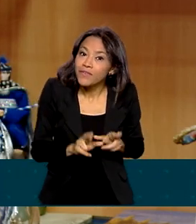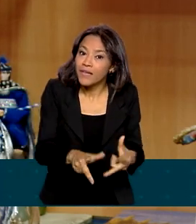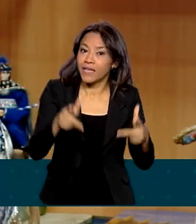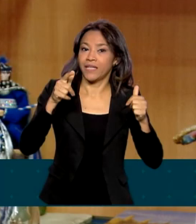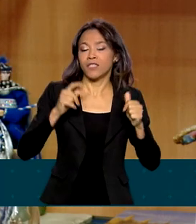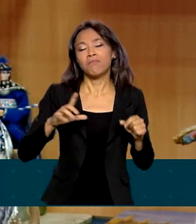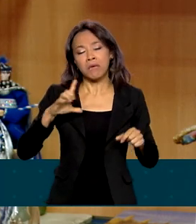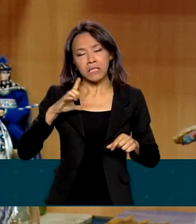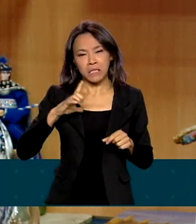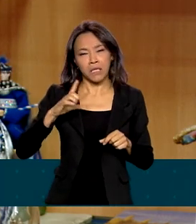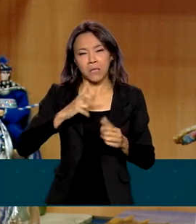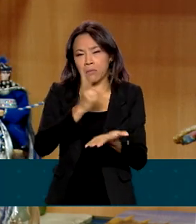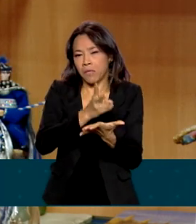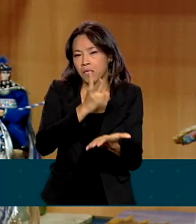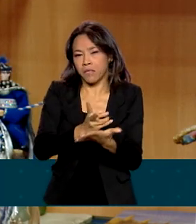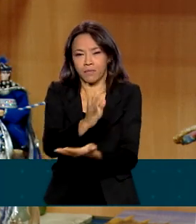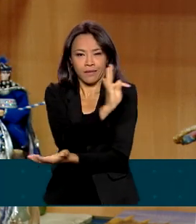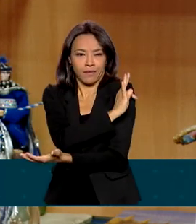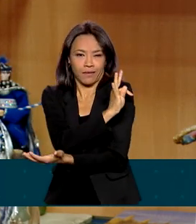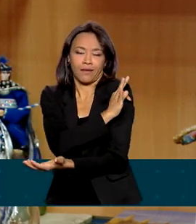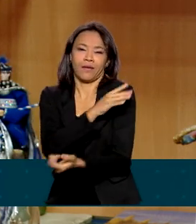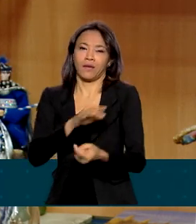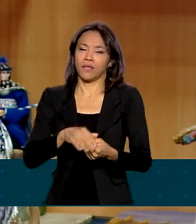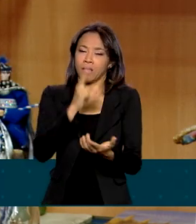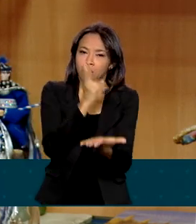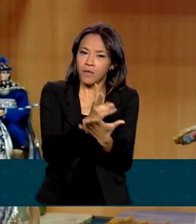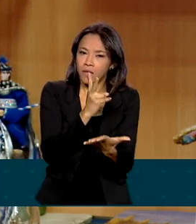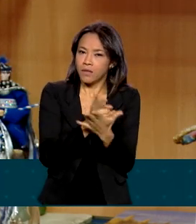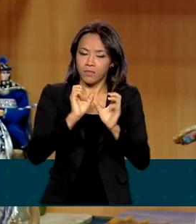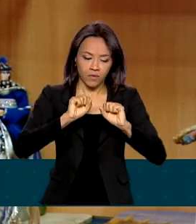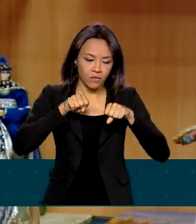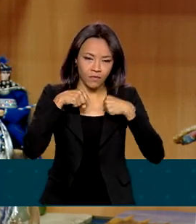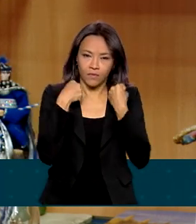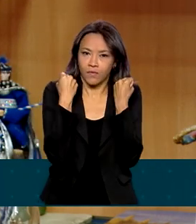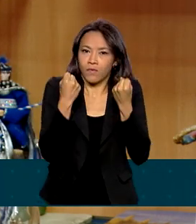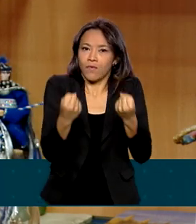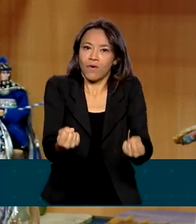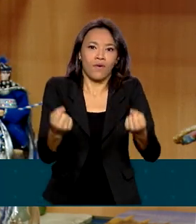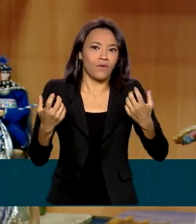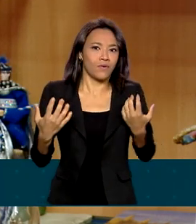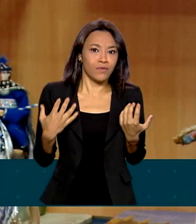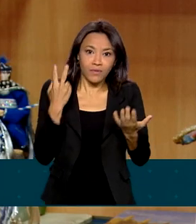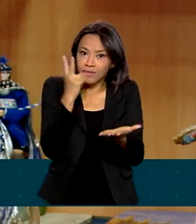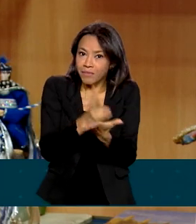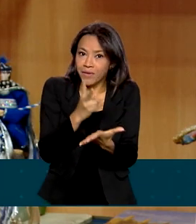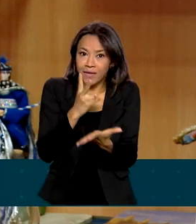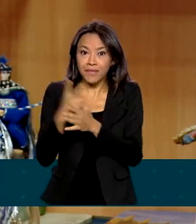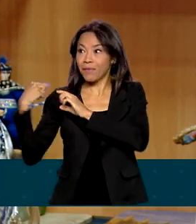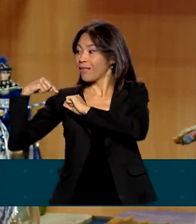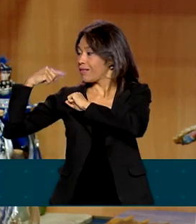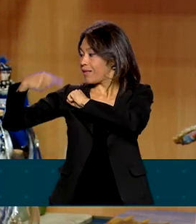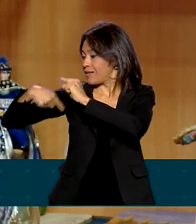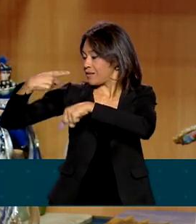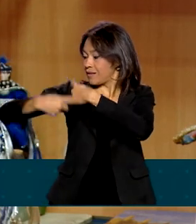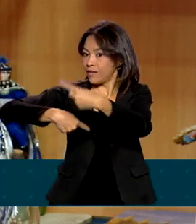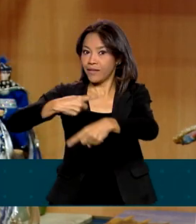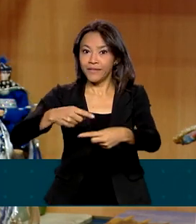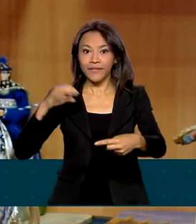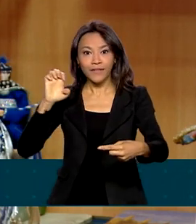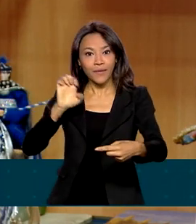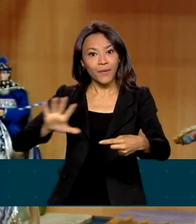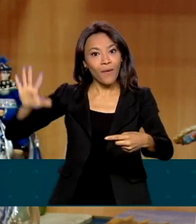mesma tecnicidade com o mesmo esmero com o mesmo empenho e outra coisa com os meus um descendente de europeus que são